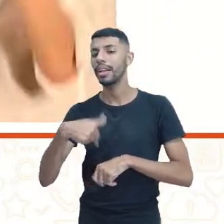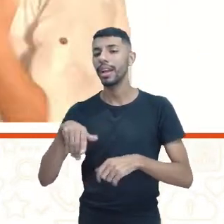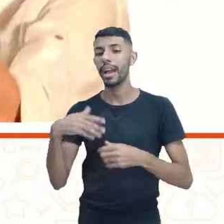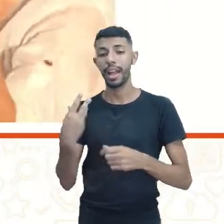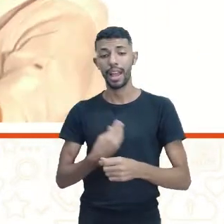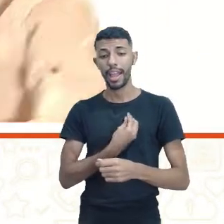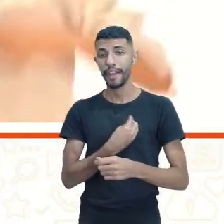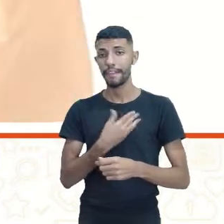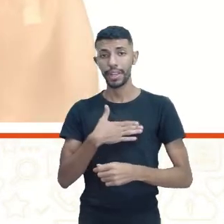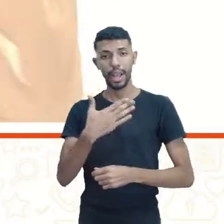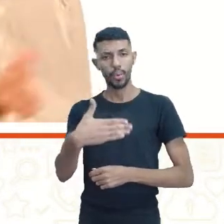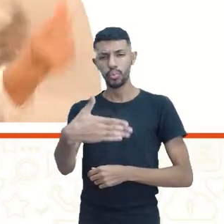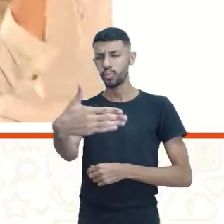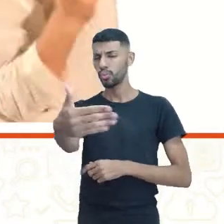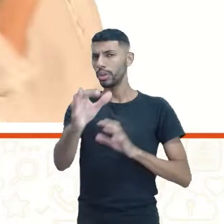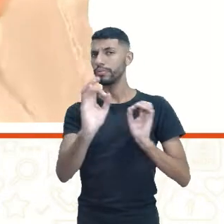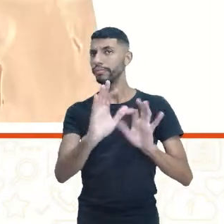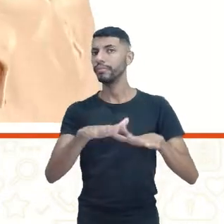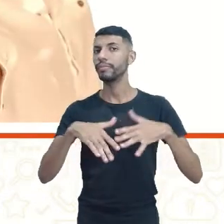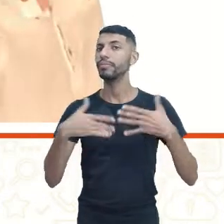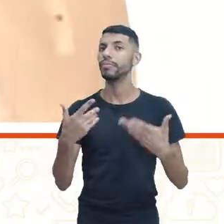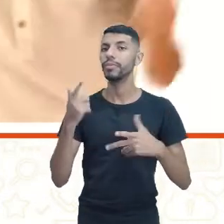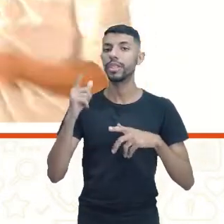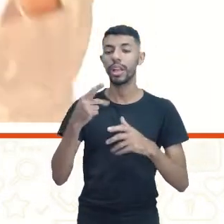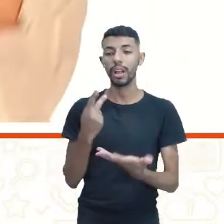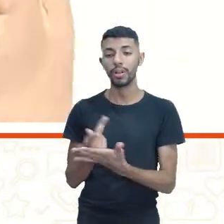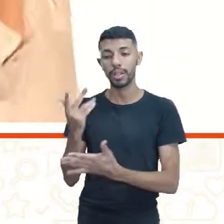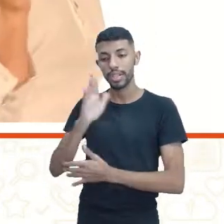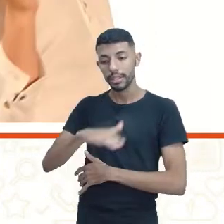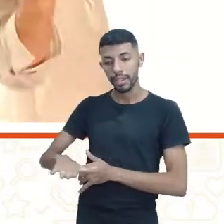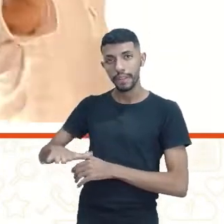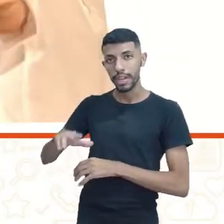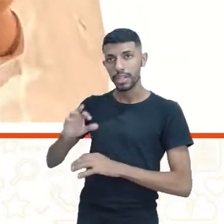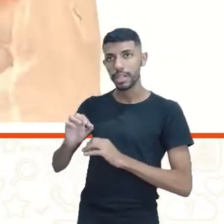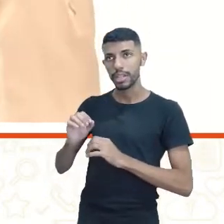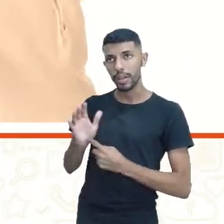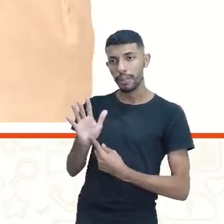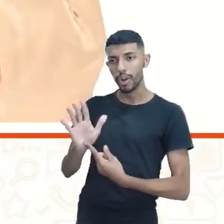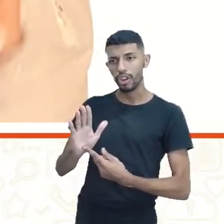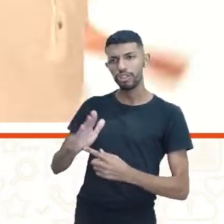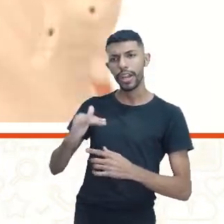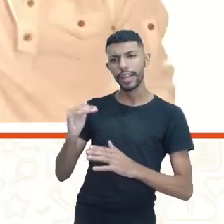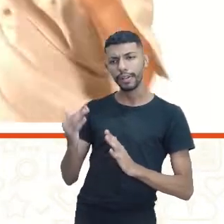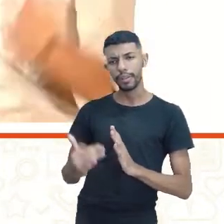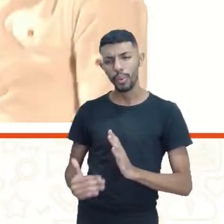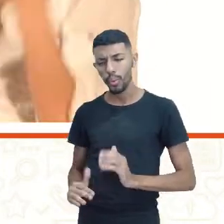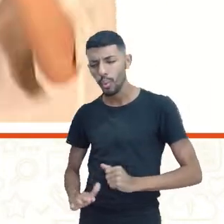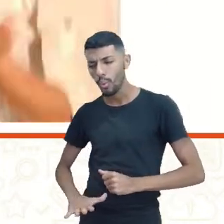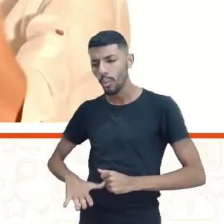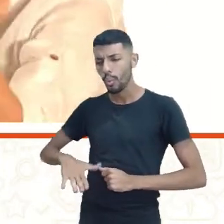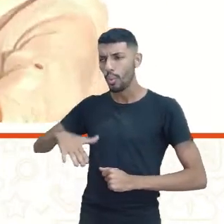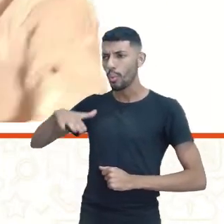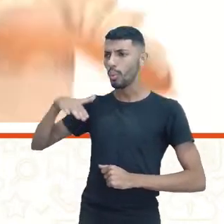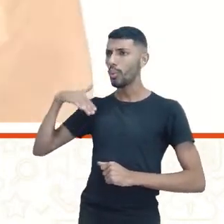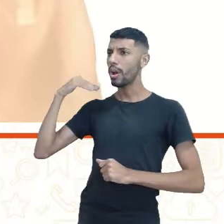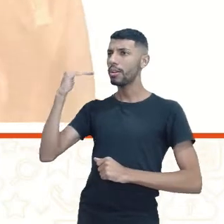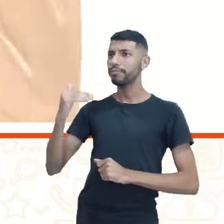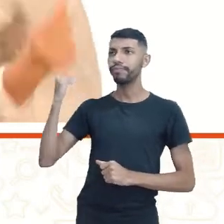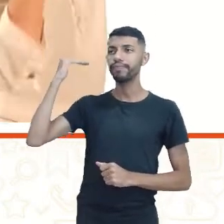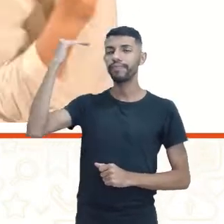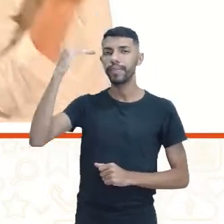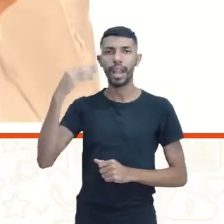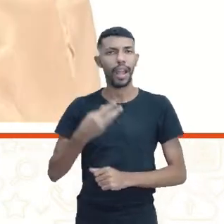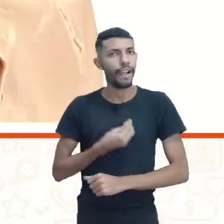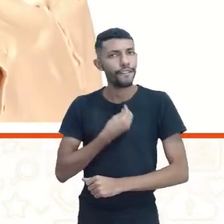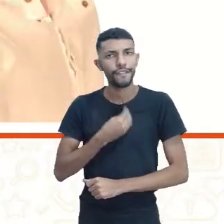inteira. Ele evidencia o transtorno na infância e esse transtorno segue durante a vida toda, durante todo o seu